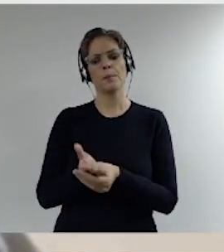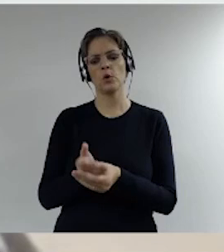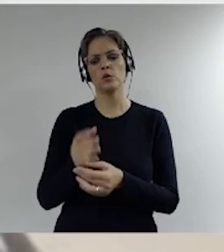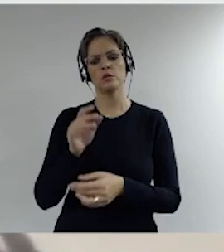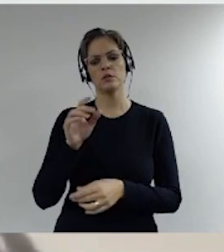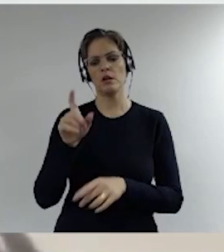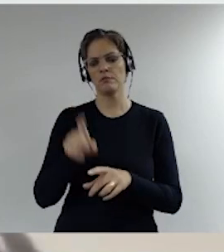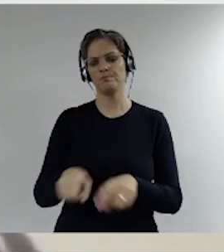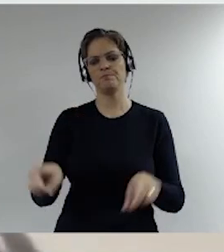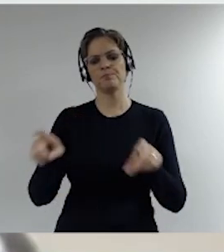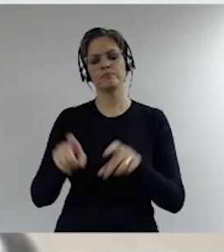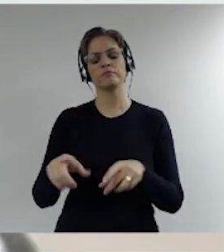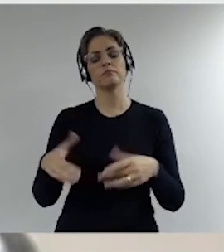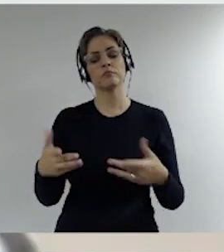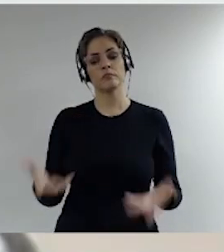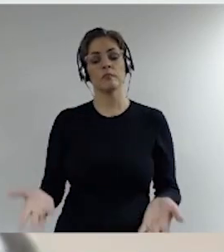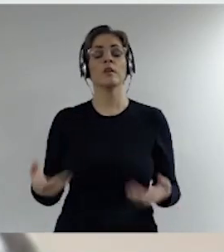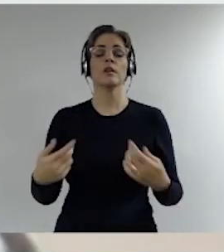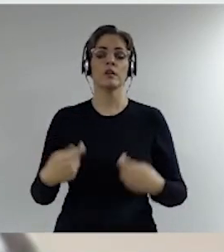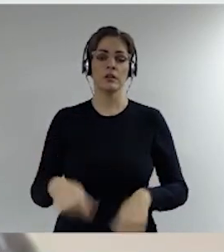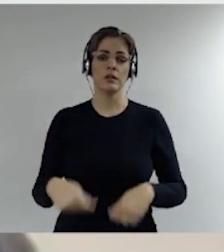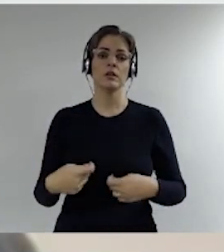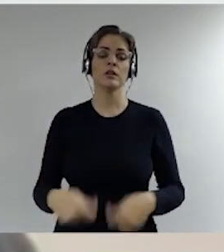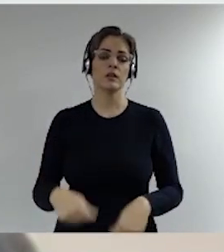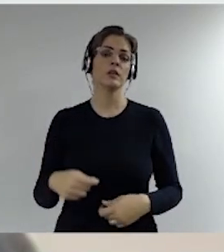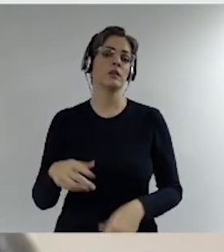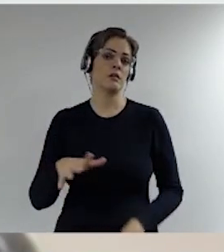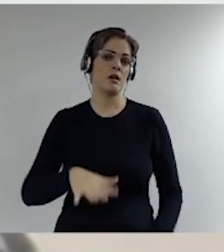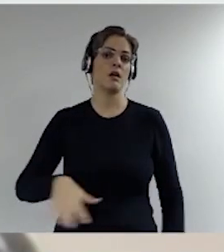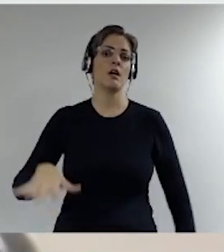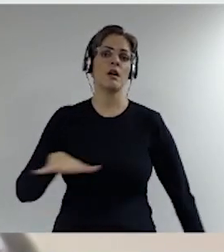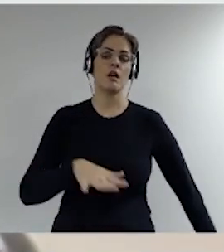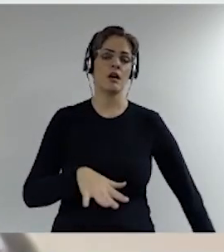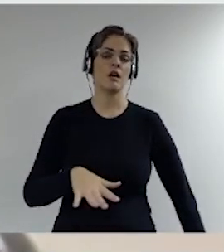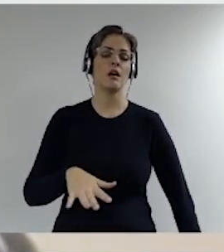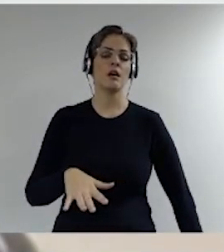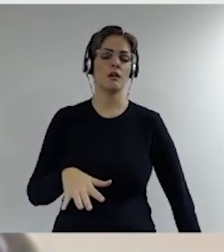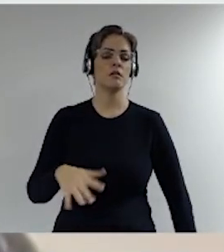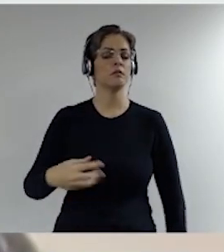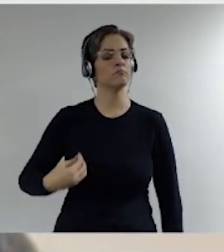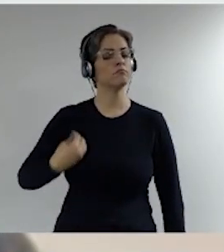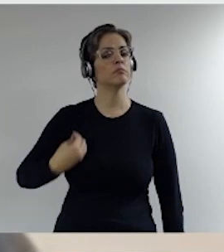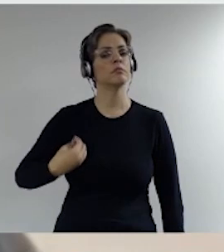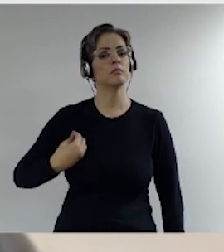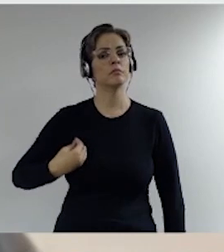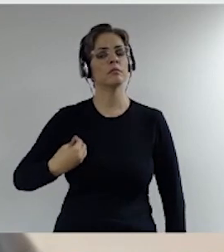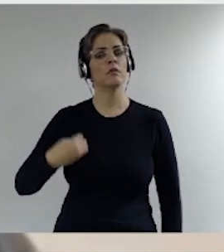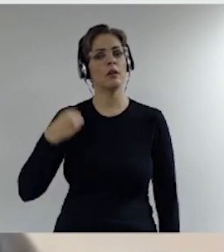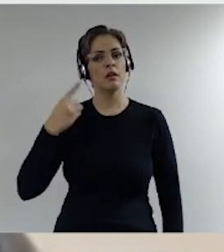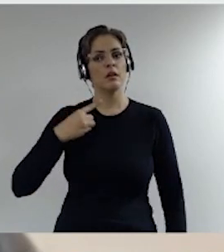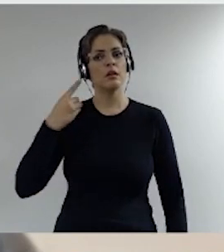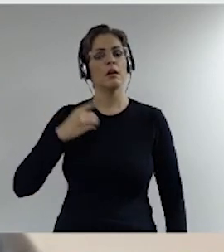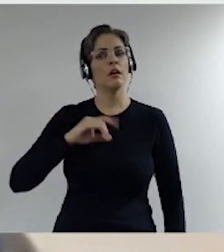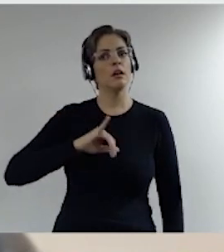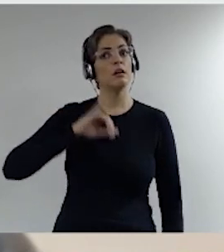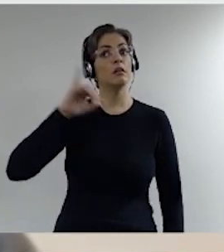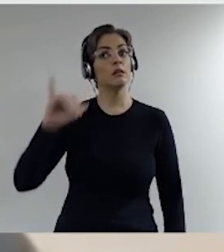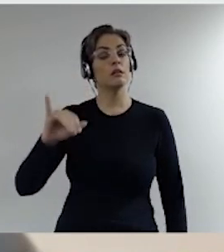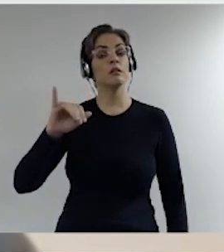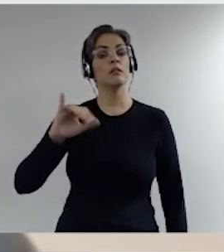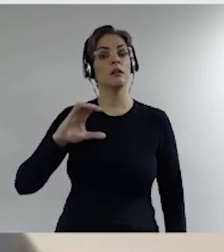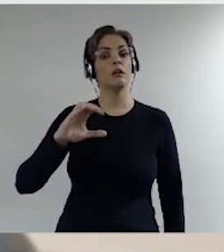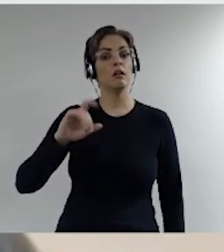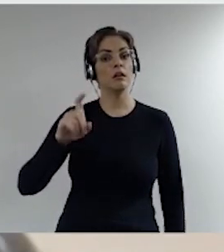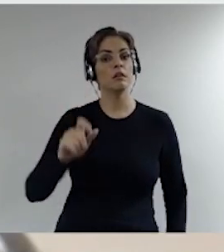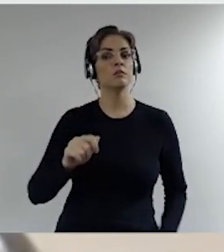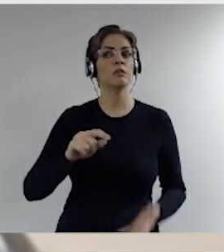realmente a advocacia precisa até mesmo sinalizar com a sua aproximação para a Caixa de Assistência, os